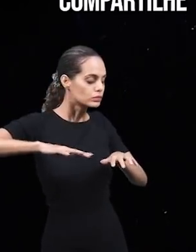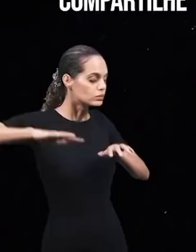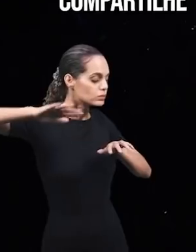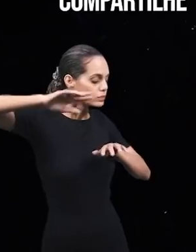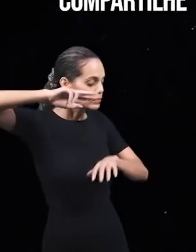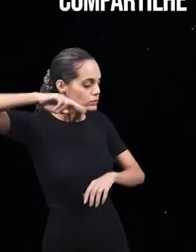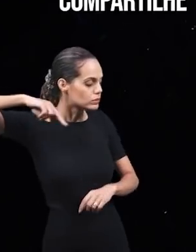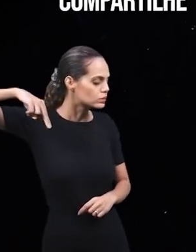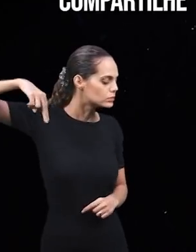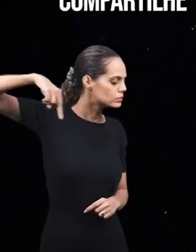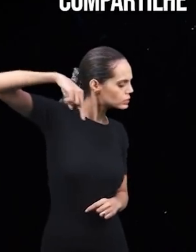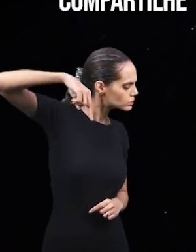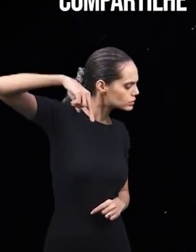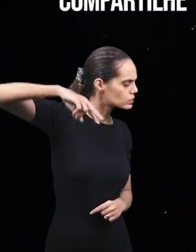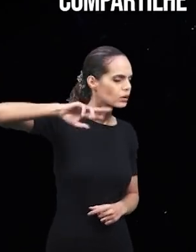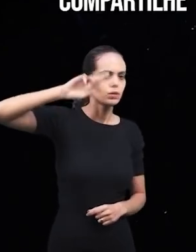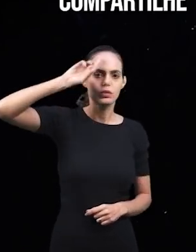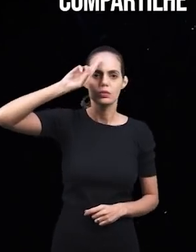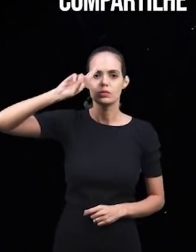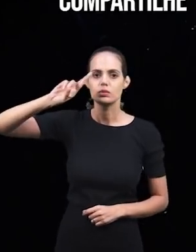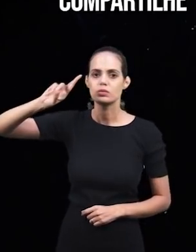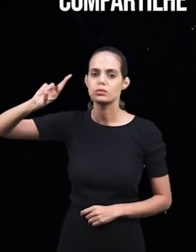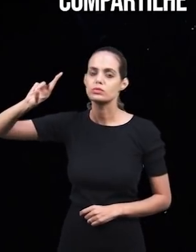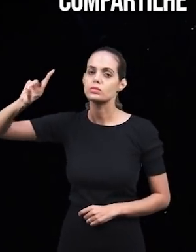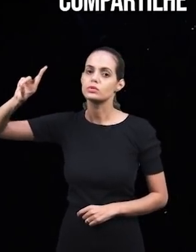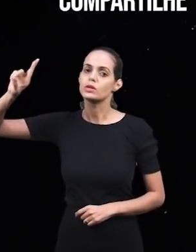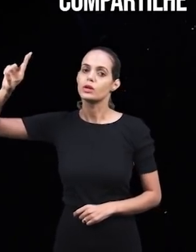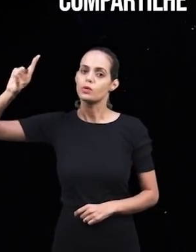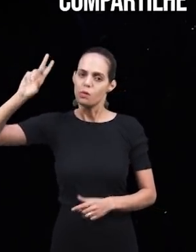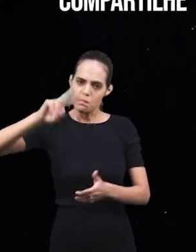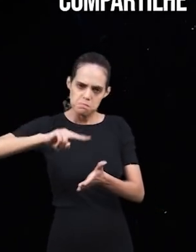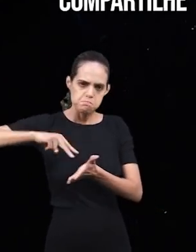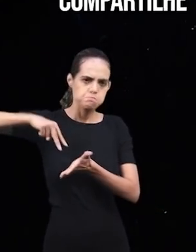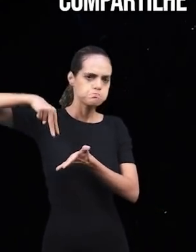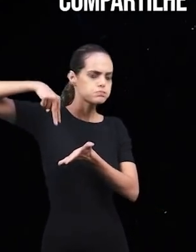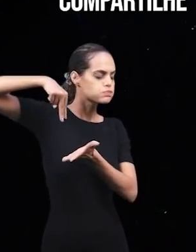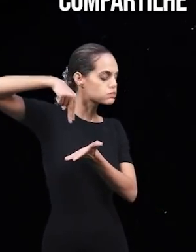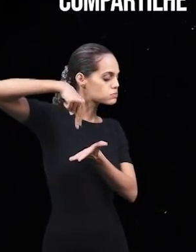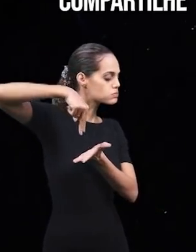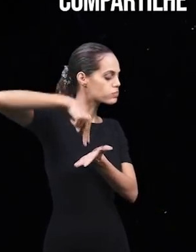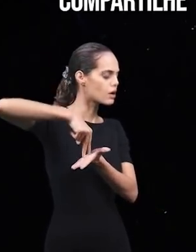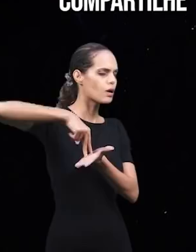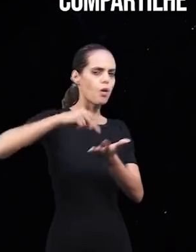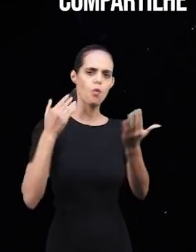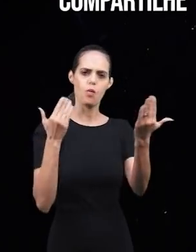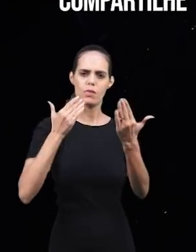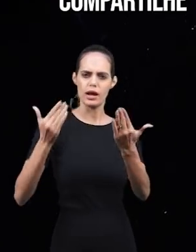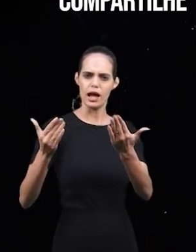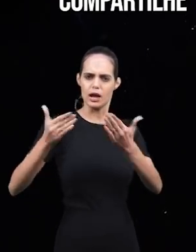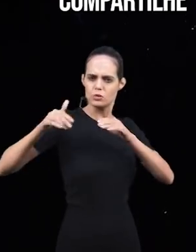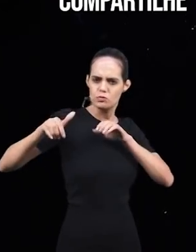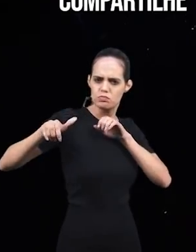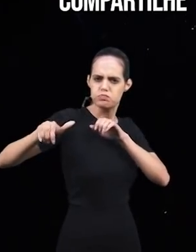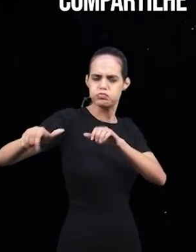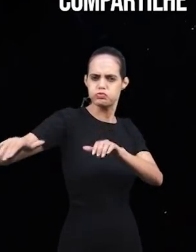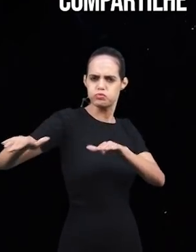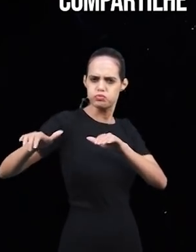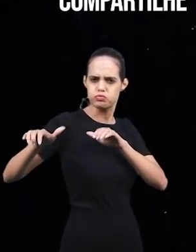levantou. O Senhor despertou como um valente para